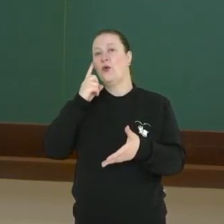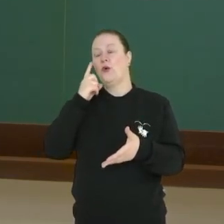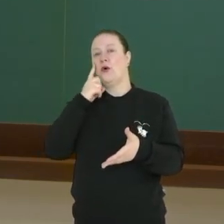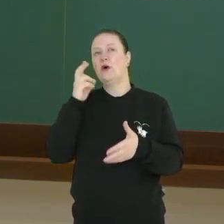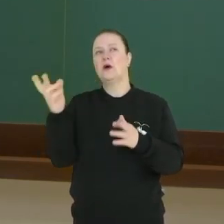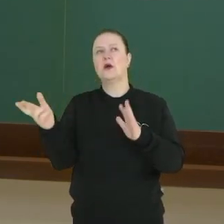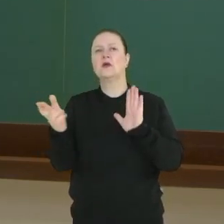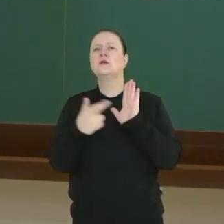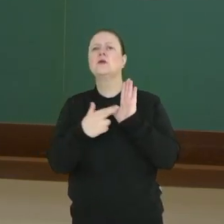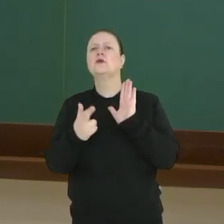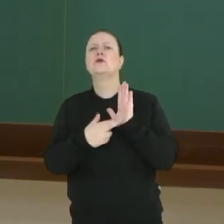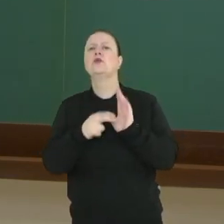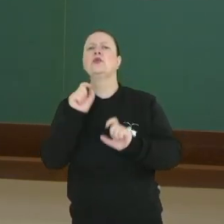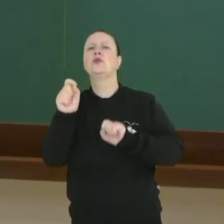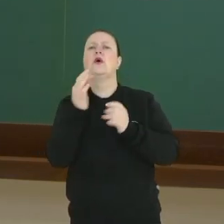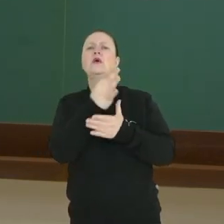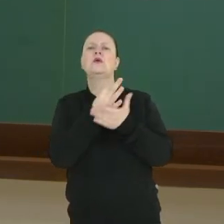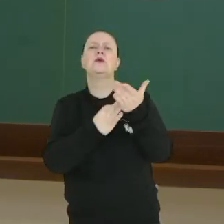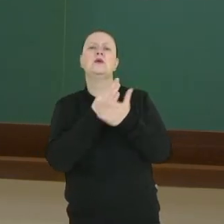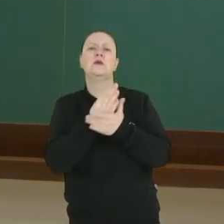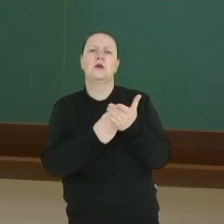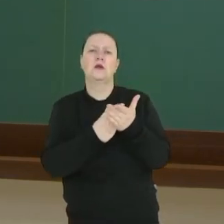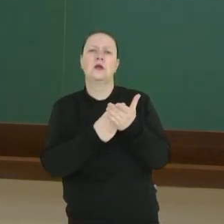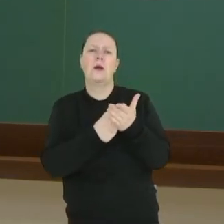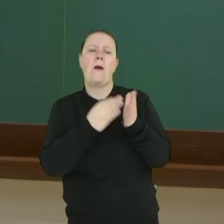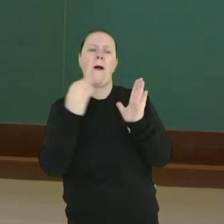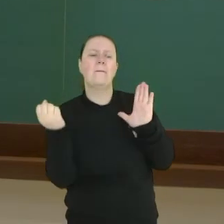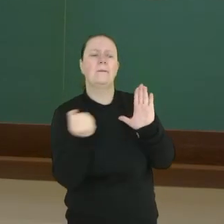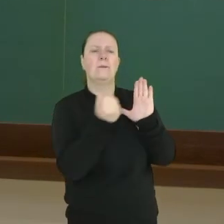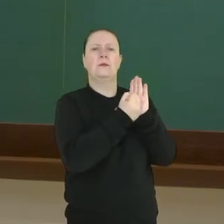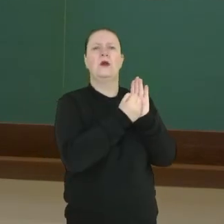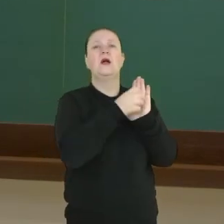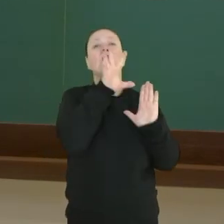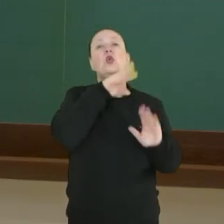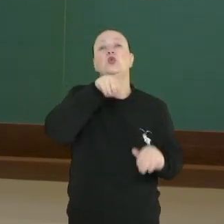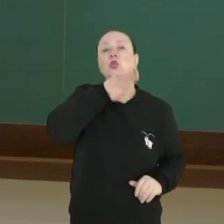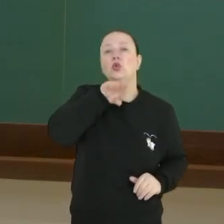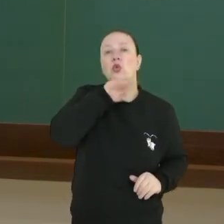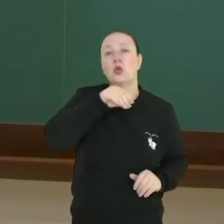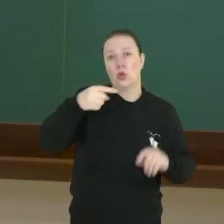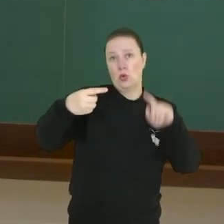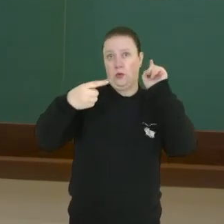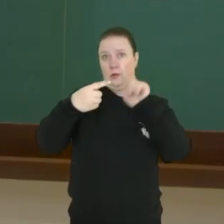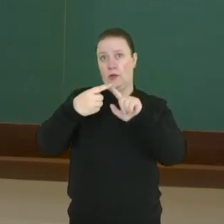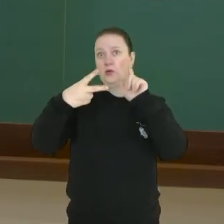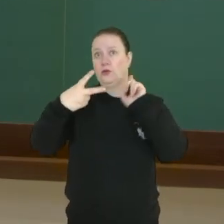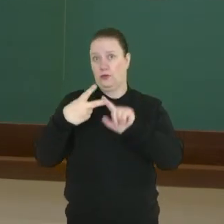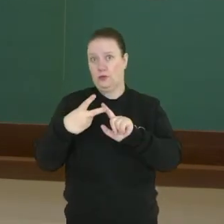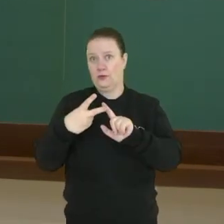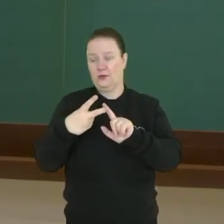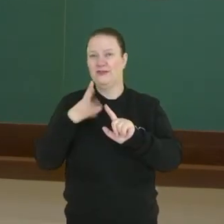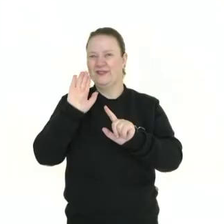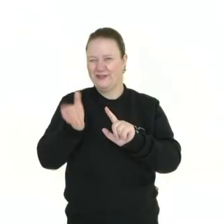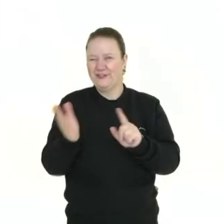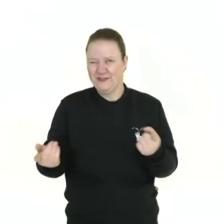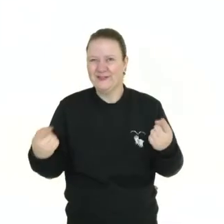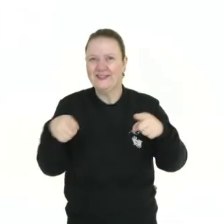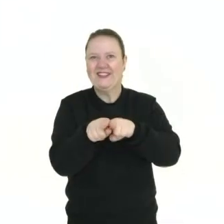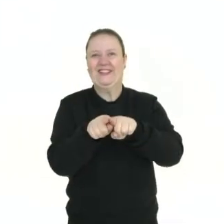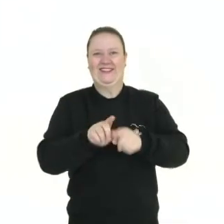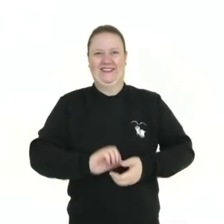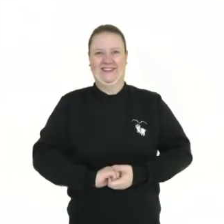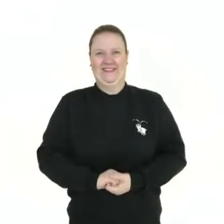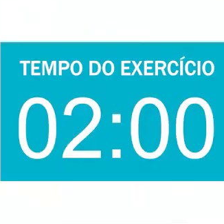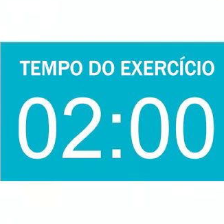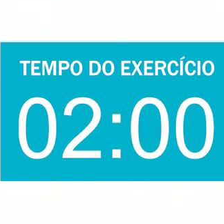seguinte: qual dos trechos apresenta marcas de oralidade? O primeiro trecho ou o segundo? Justifique. Já voltamos.